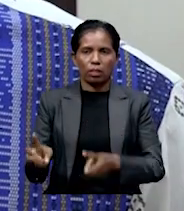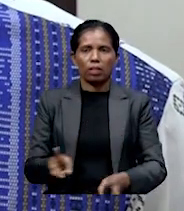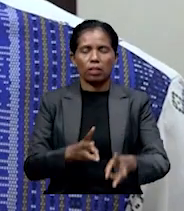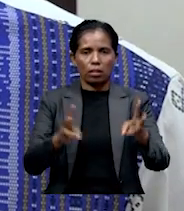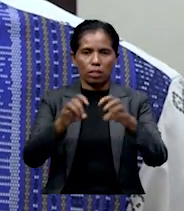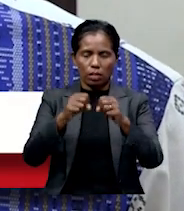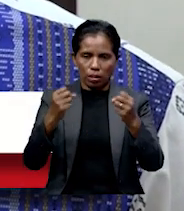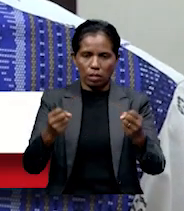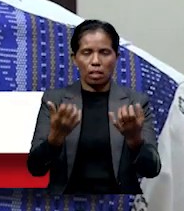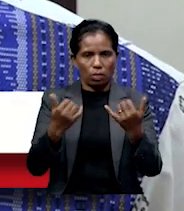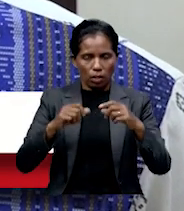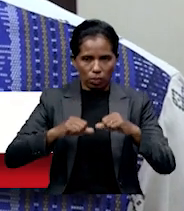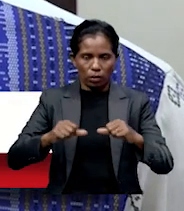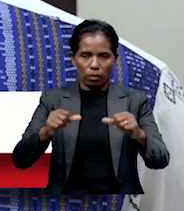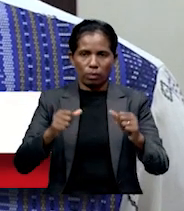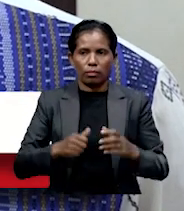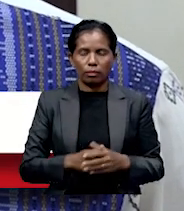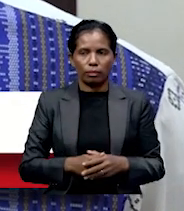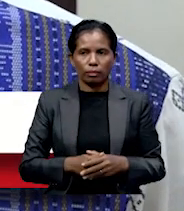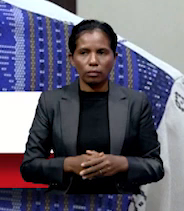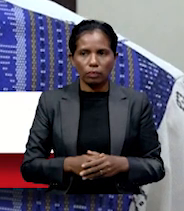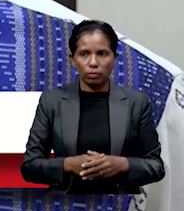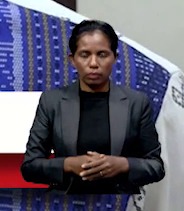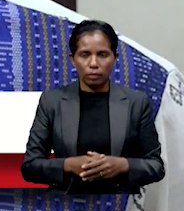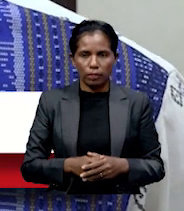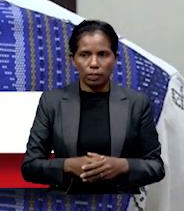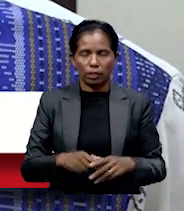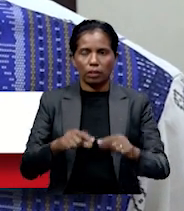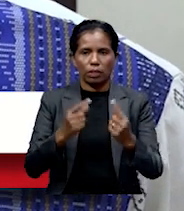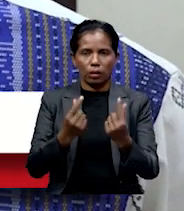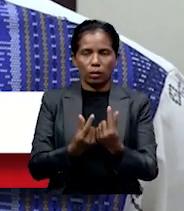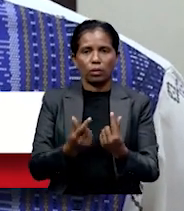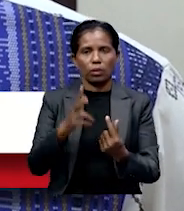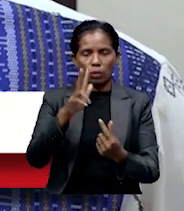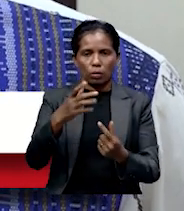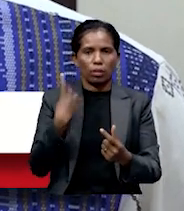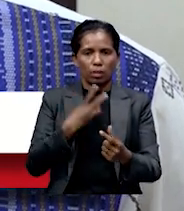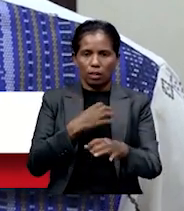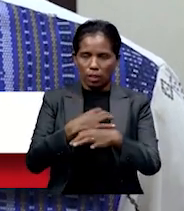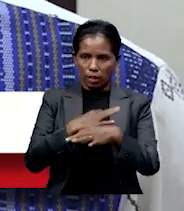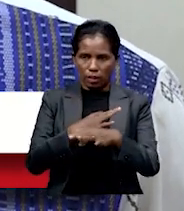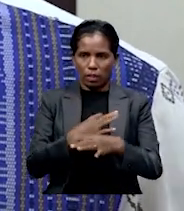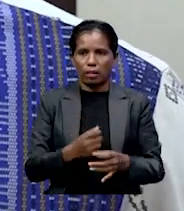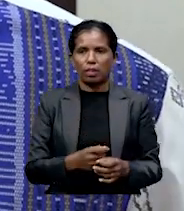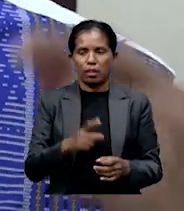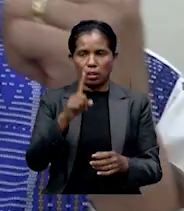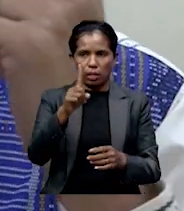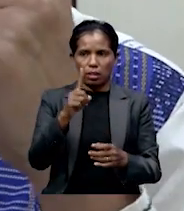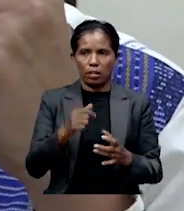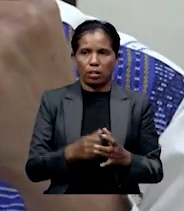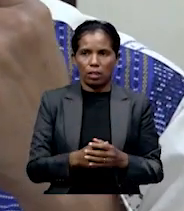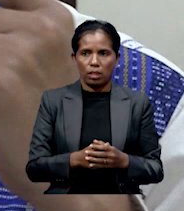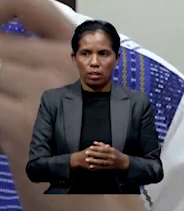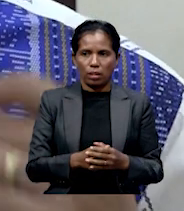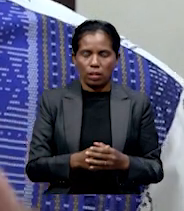sobune agora lavela ya ponto tolu maka ite sehadia ida monu ida ya proses